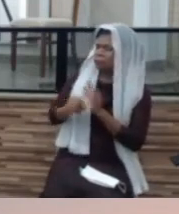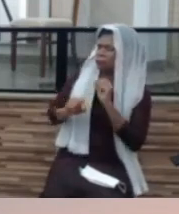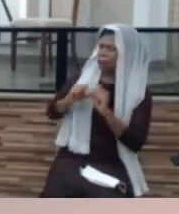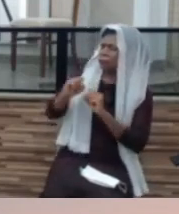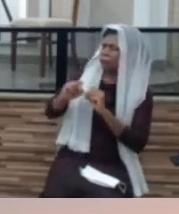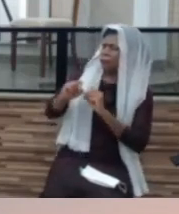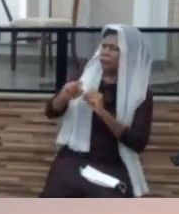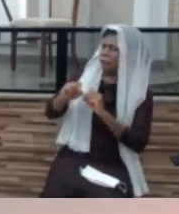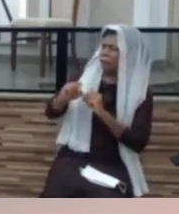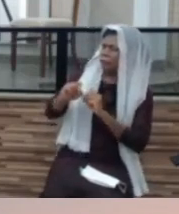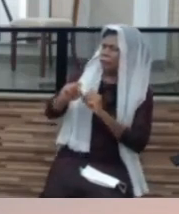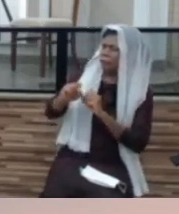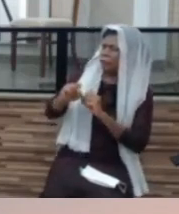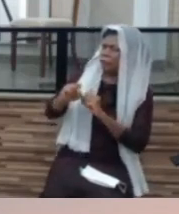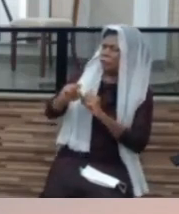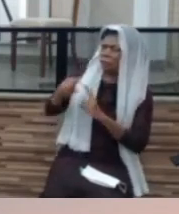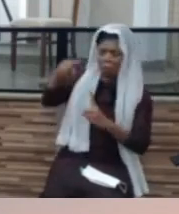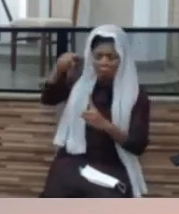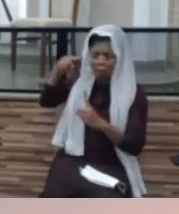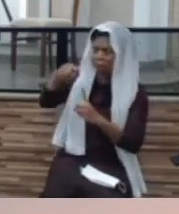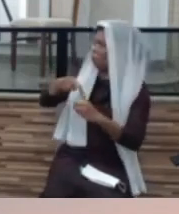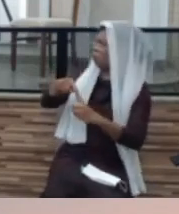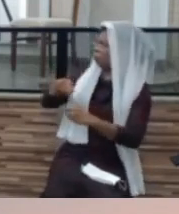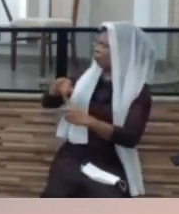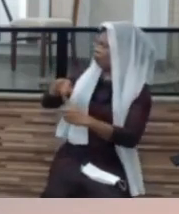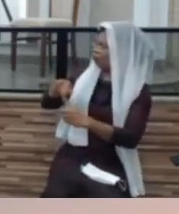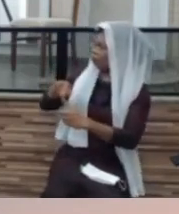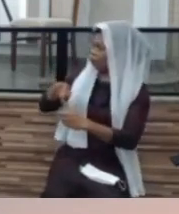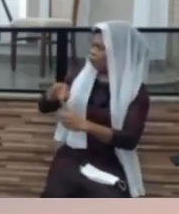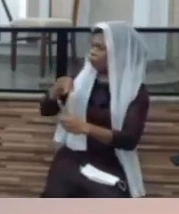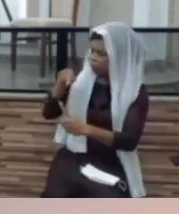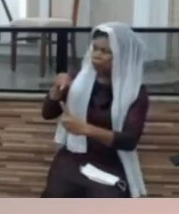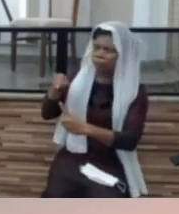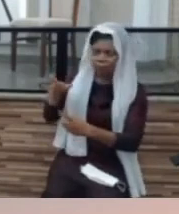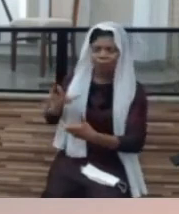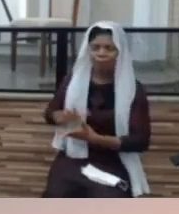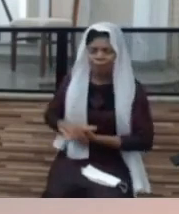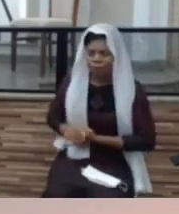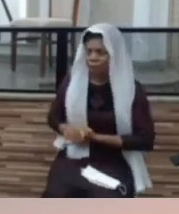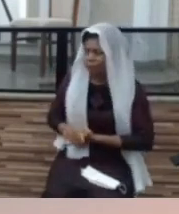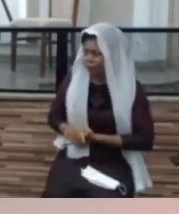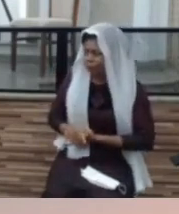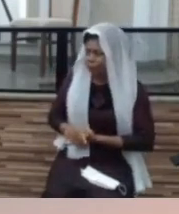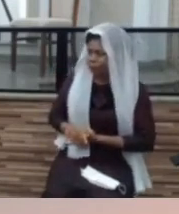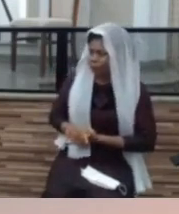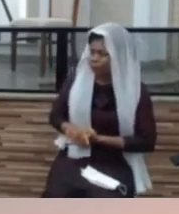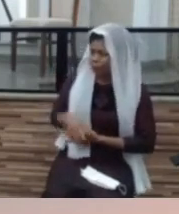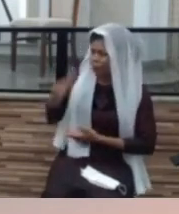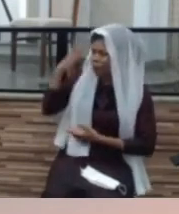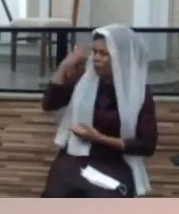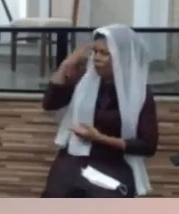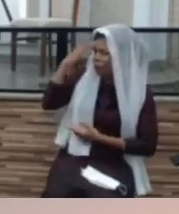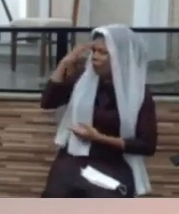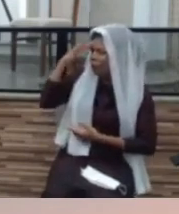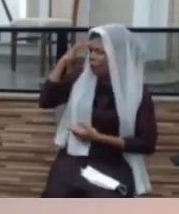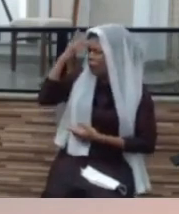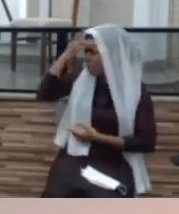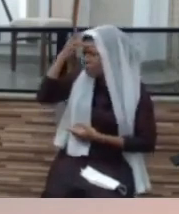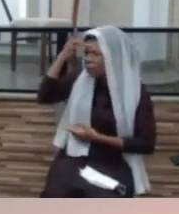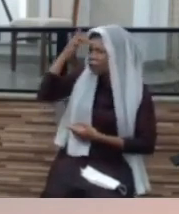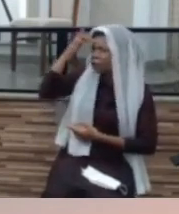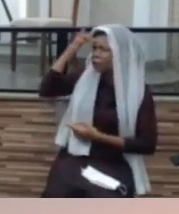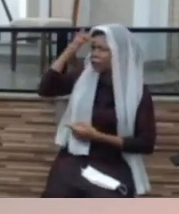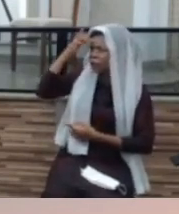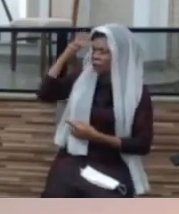essa que é bem claro, determinação. Uma árvore que tem determinação. Por quê? Irmãos, a